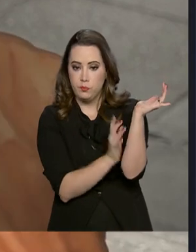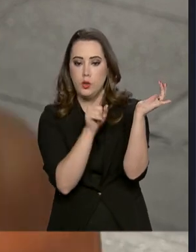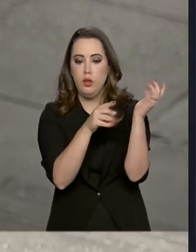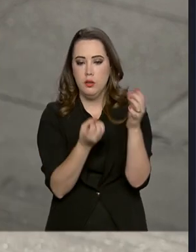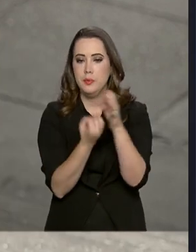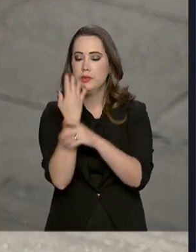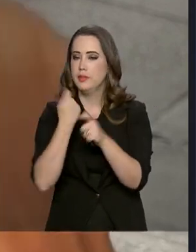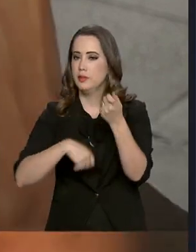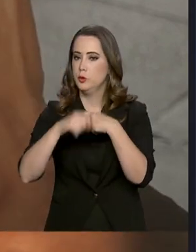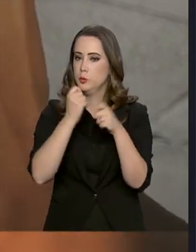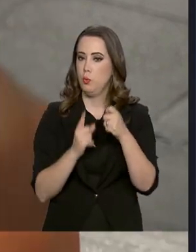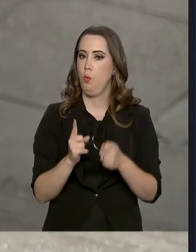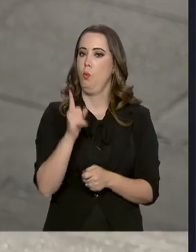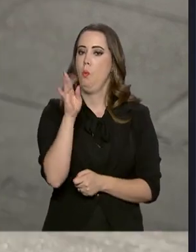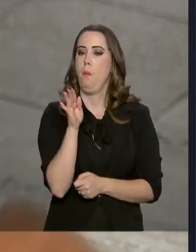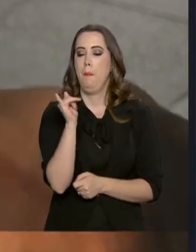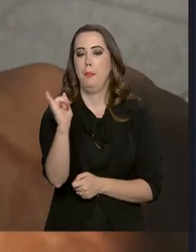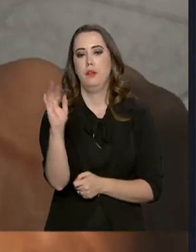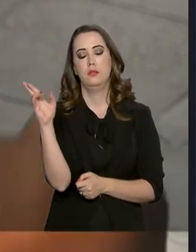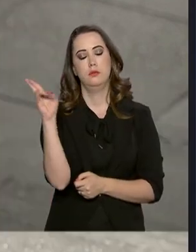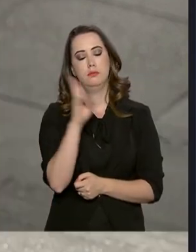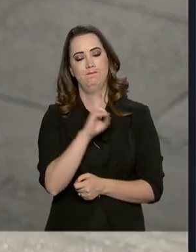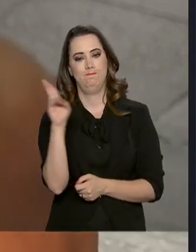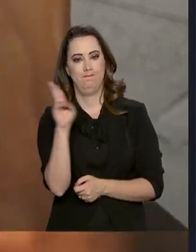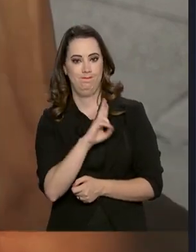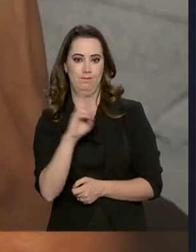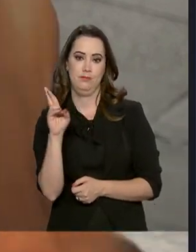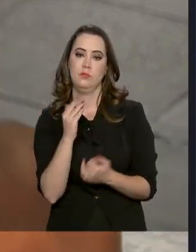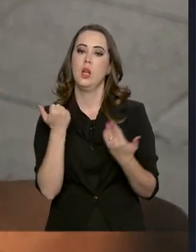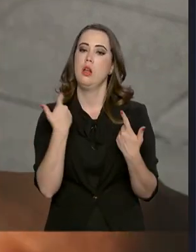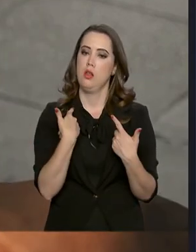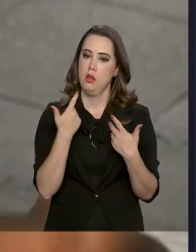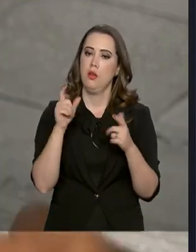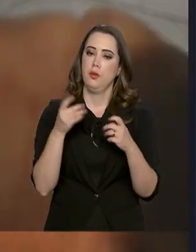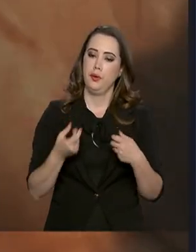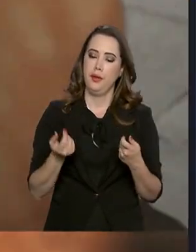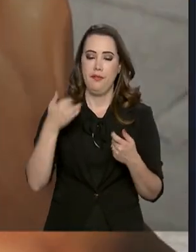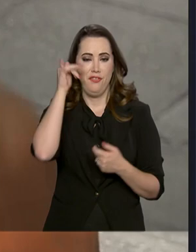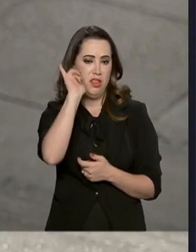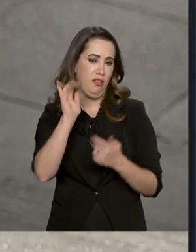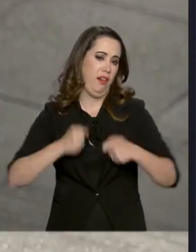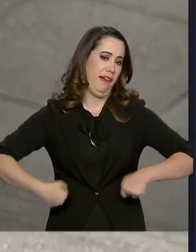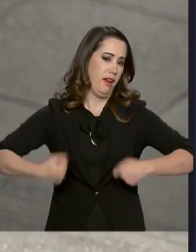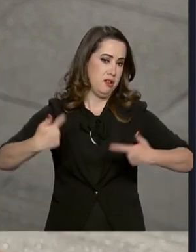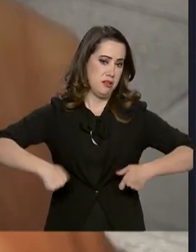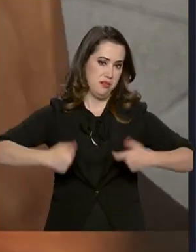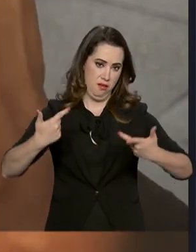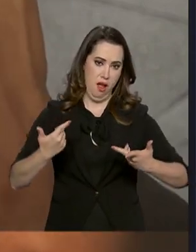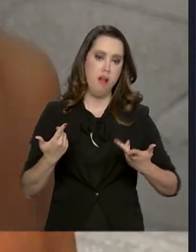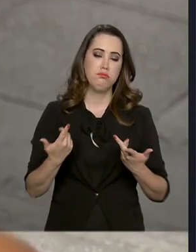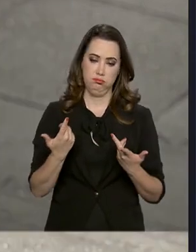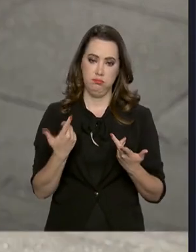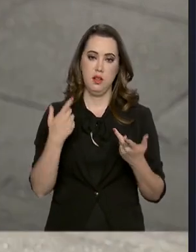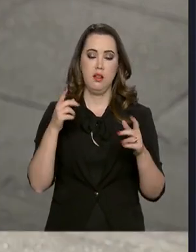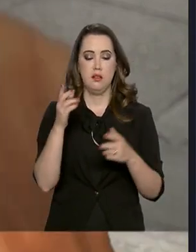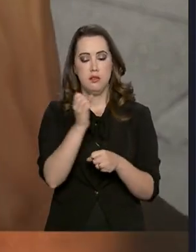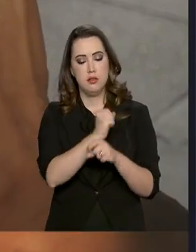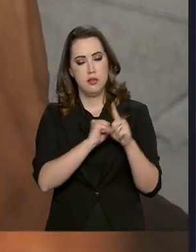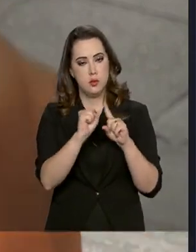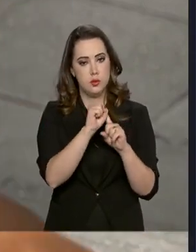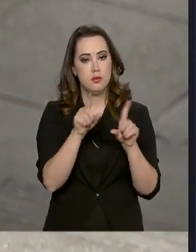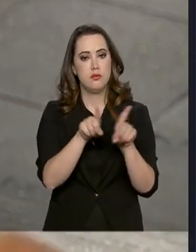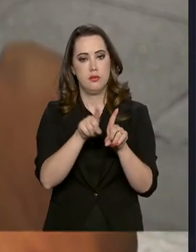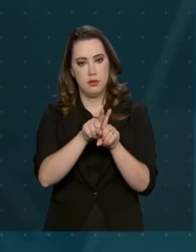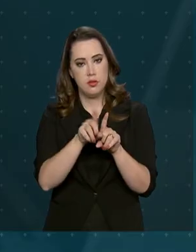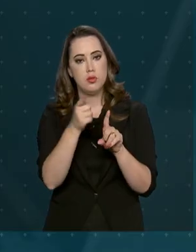total 1 1 bilhão e 700 milhões de reais deixe de ser gasta anualmente pelo governo ea sociedade com a